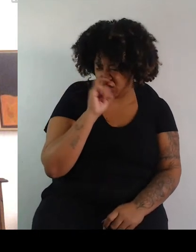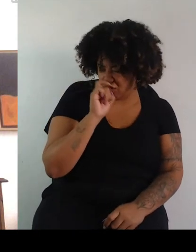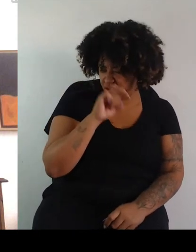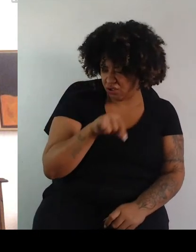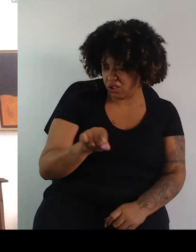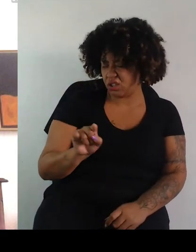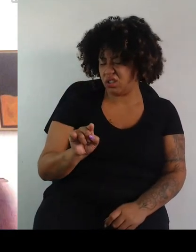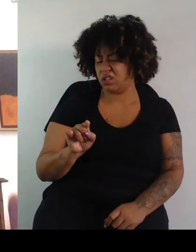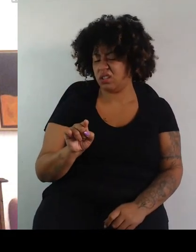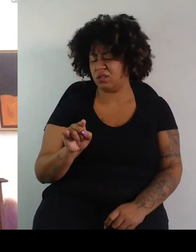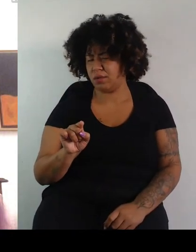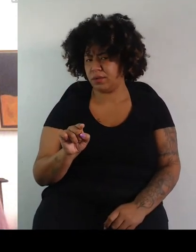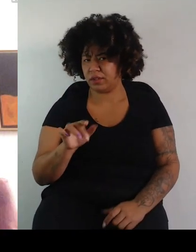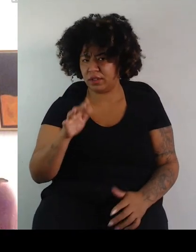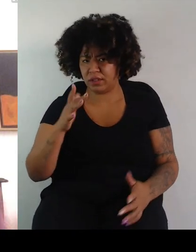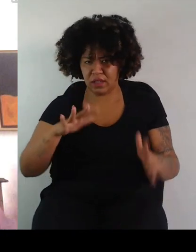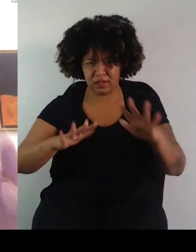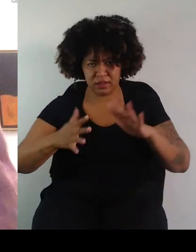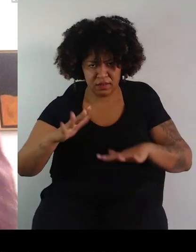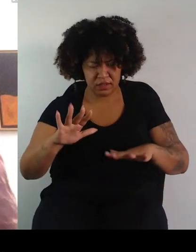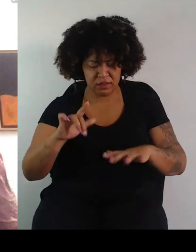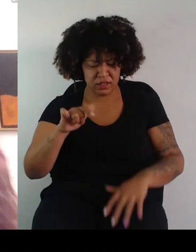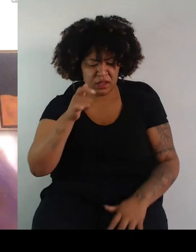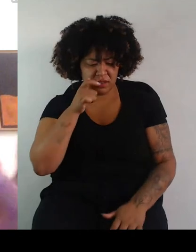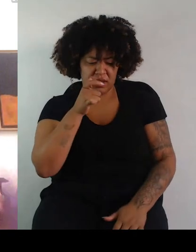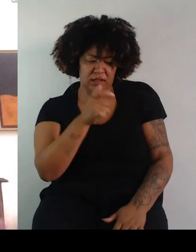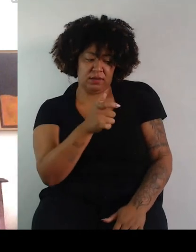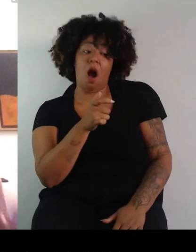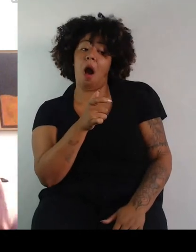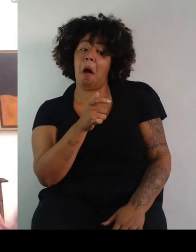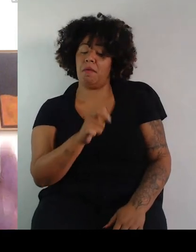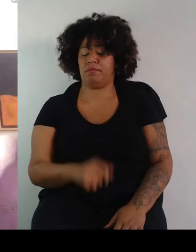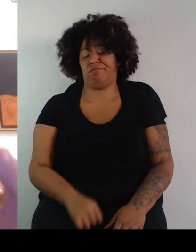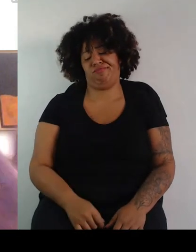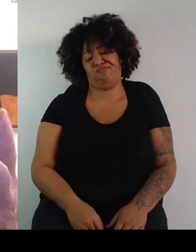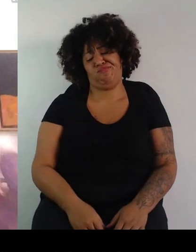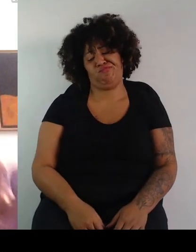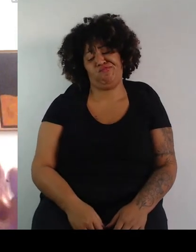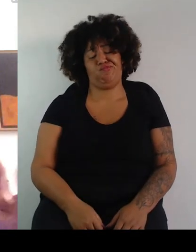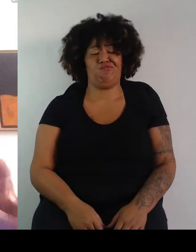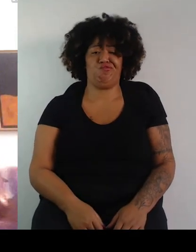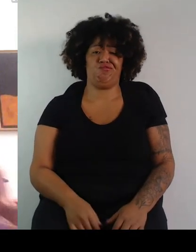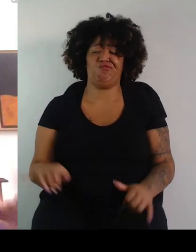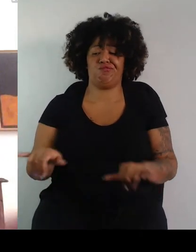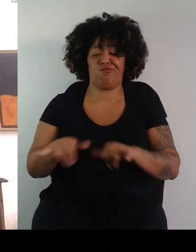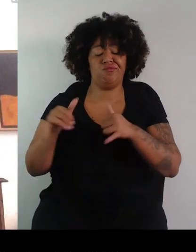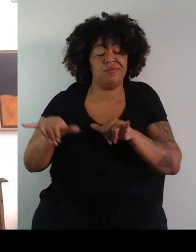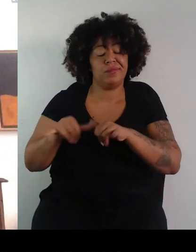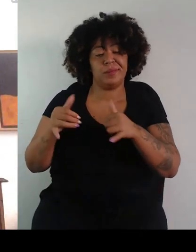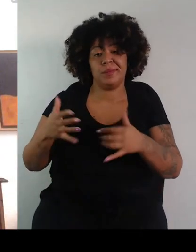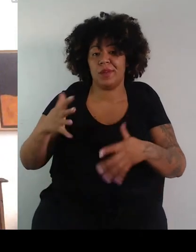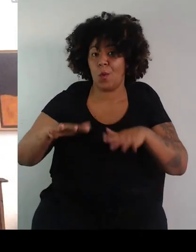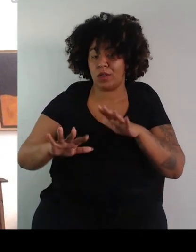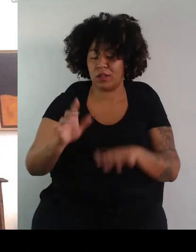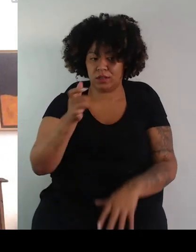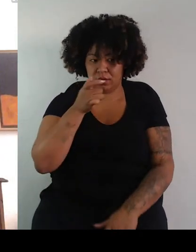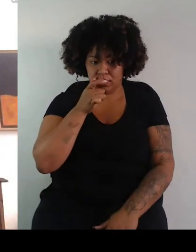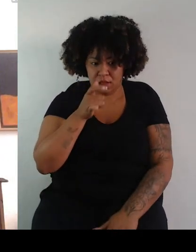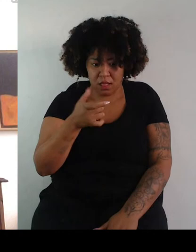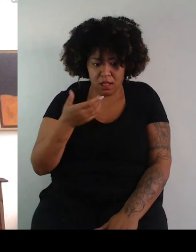que nós achamos que são talvez mais interessantes ou que nos torna mais atraente